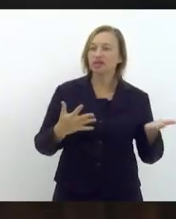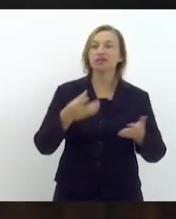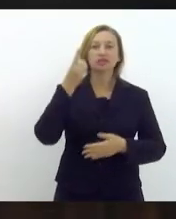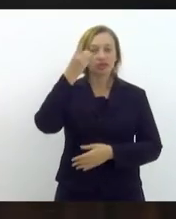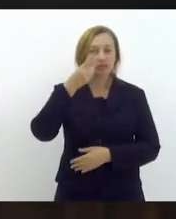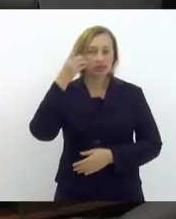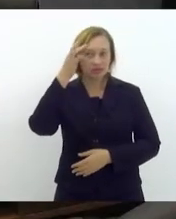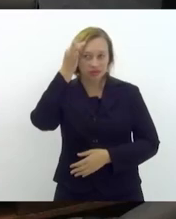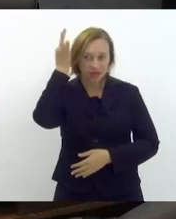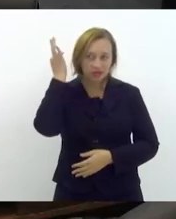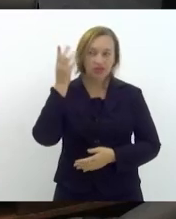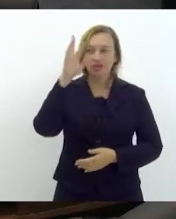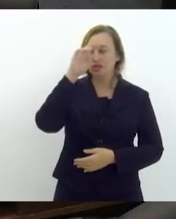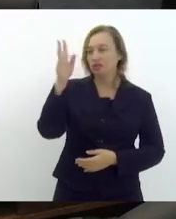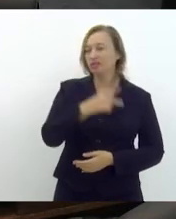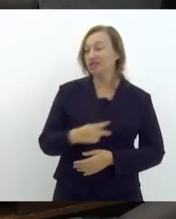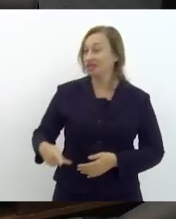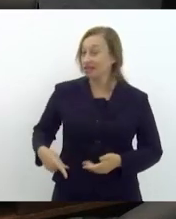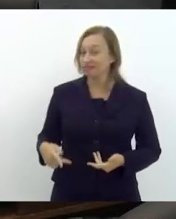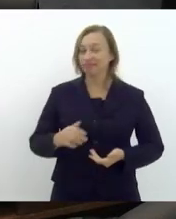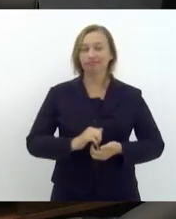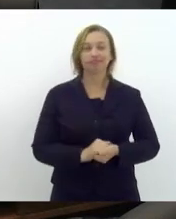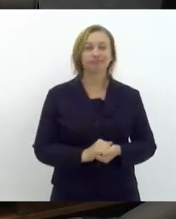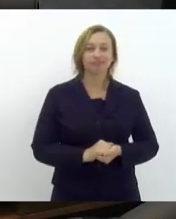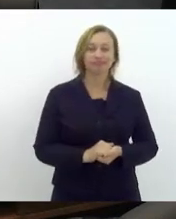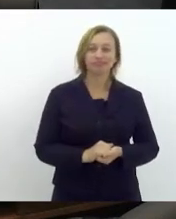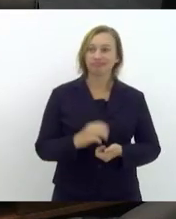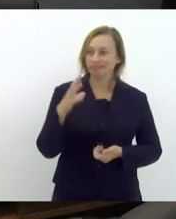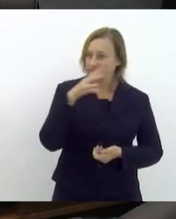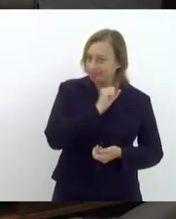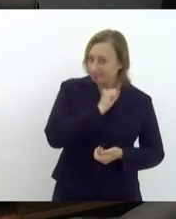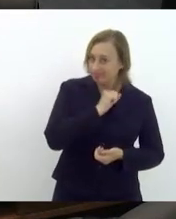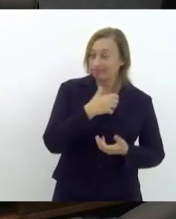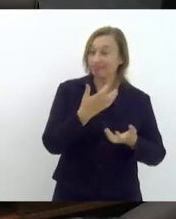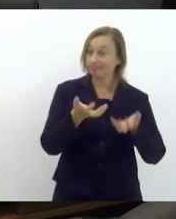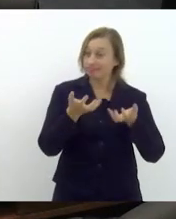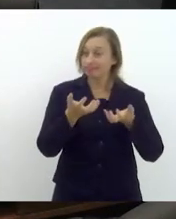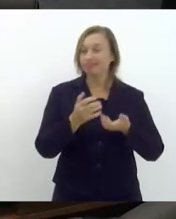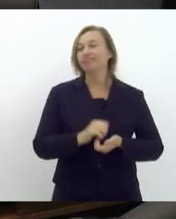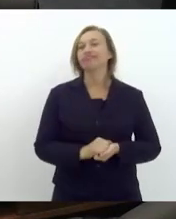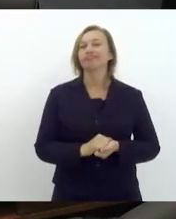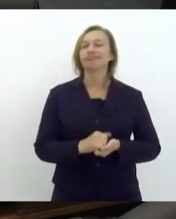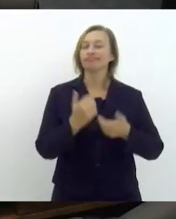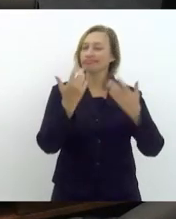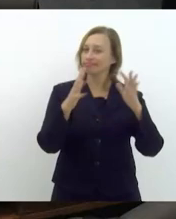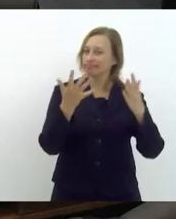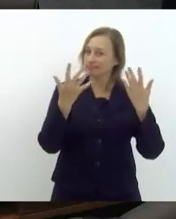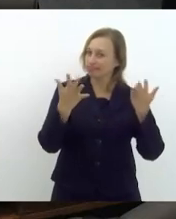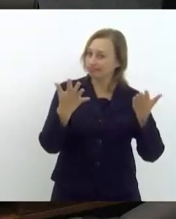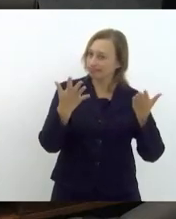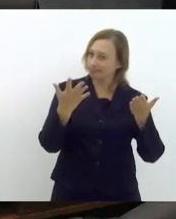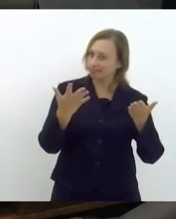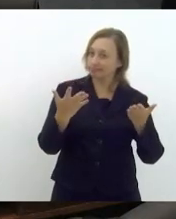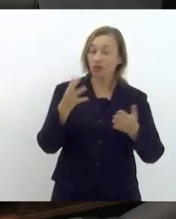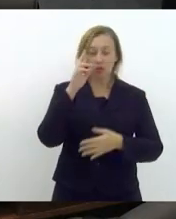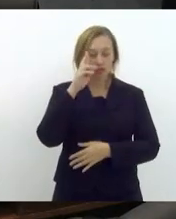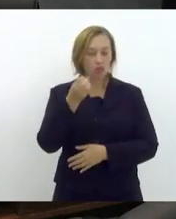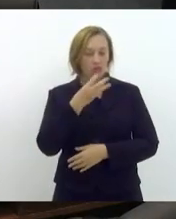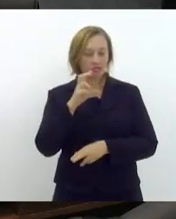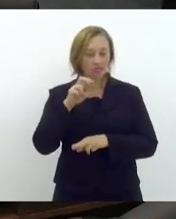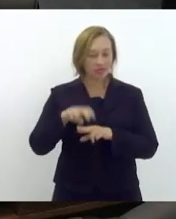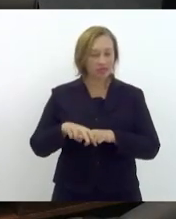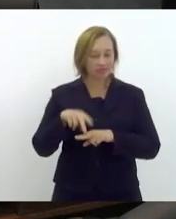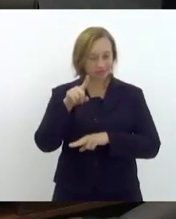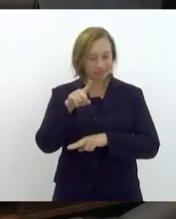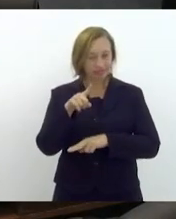Pacheco Presidente muito rapidamente eu quero o primeiro saudá-lo e o senhor fica muito bem nessa cadeira